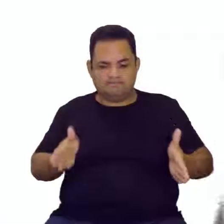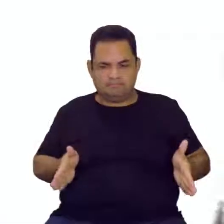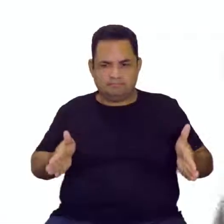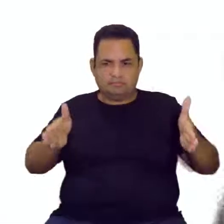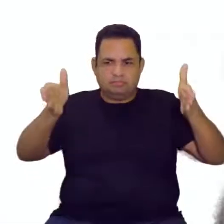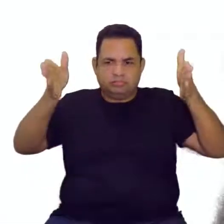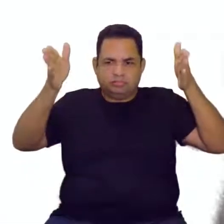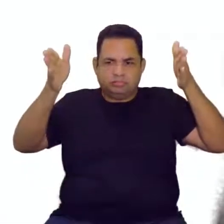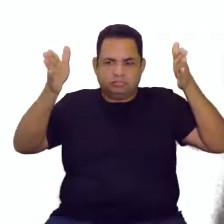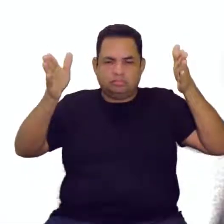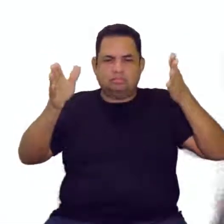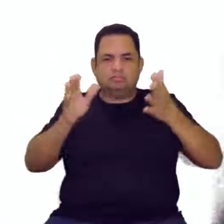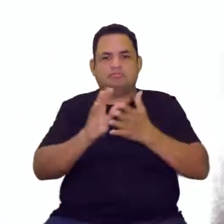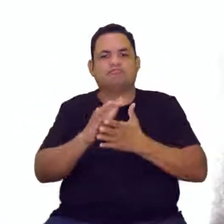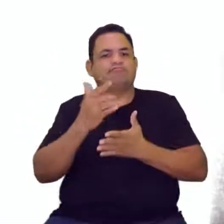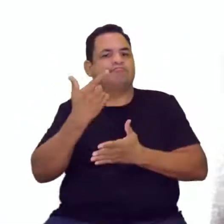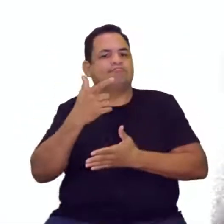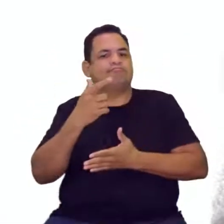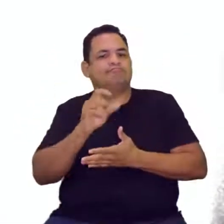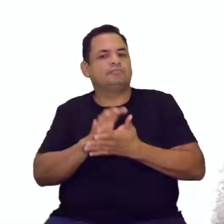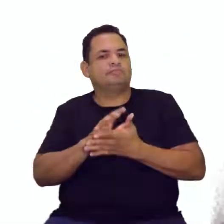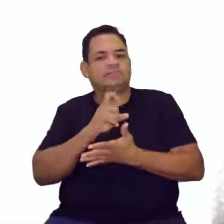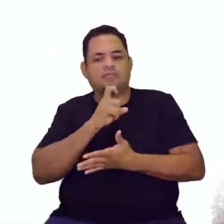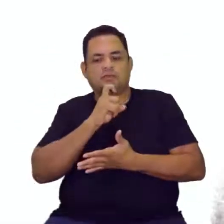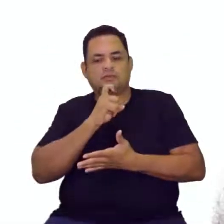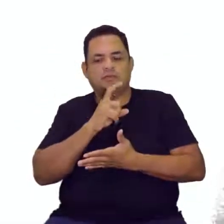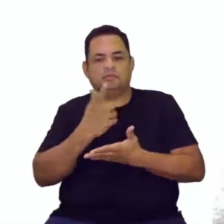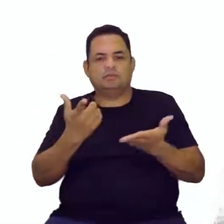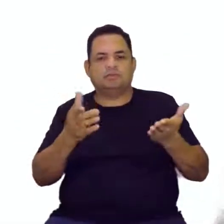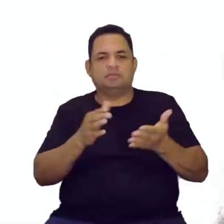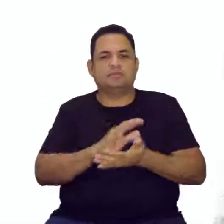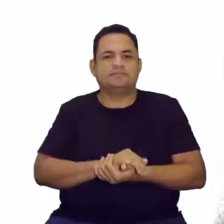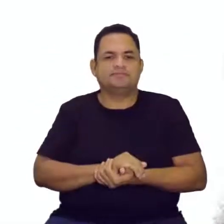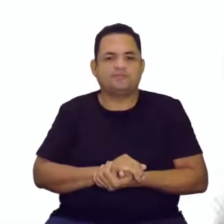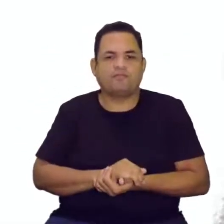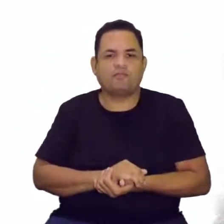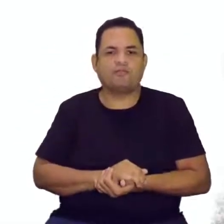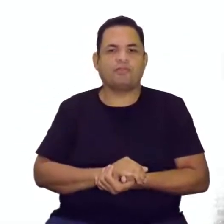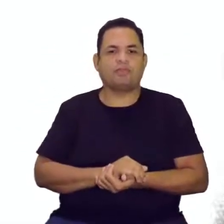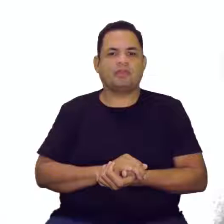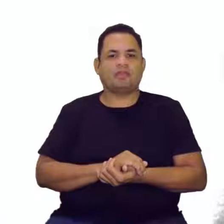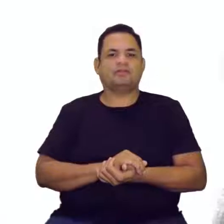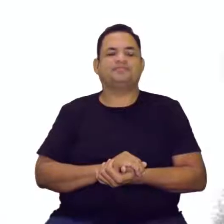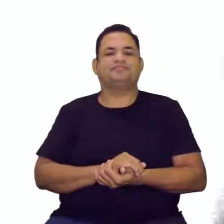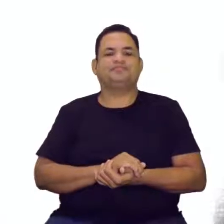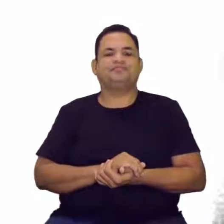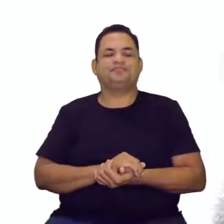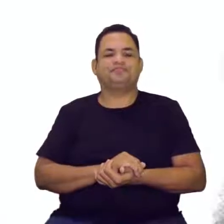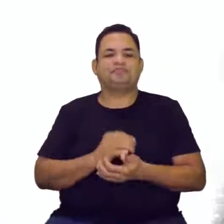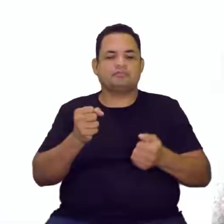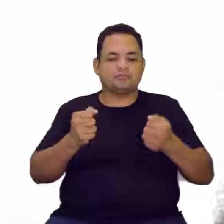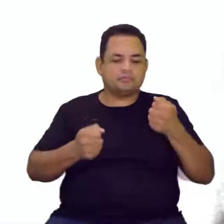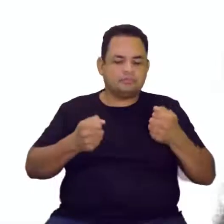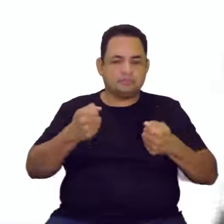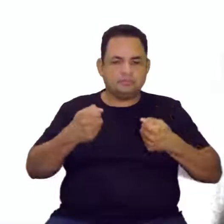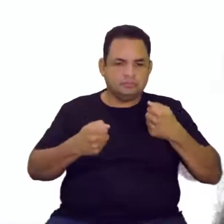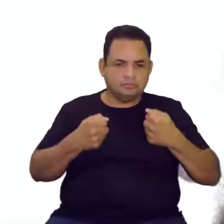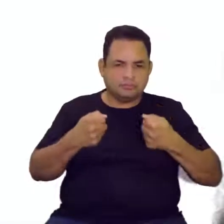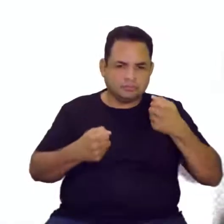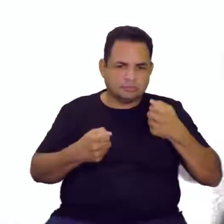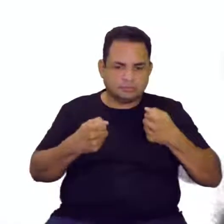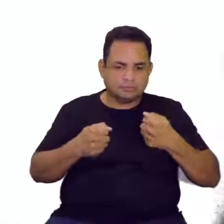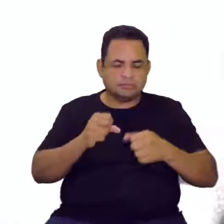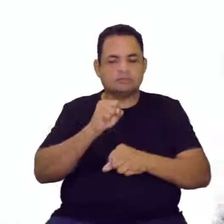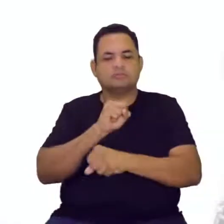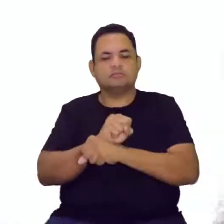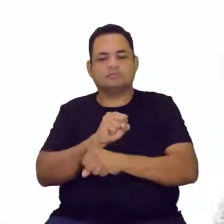fechados, sem ar-condicionado, tá, pessoal? Porque aí, né, o exemplo não dá certo. E aí tu tá com o carro, seja lá parado